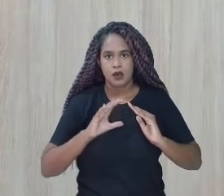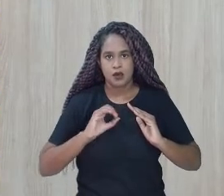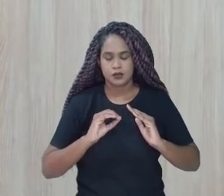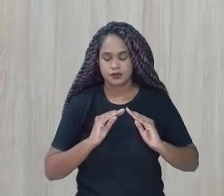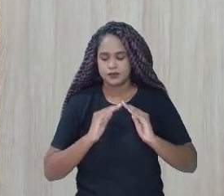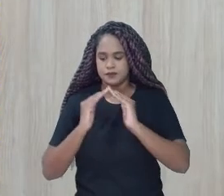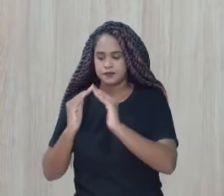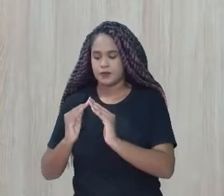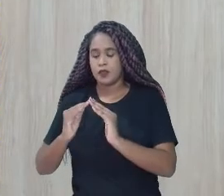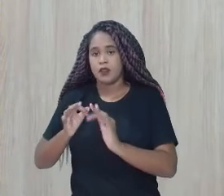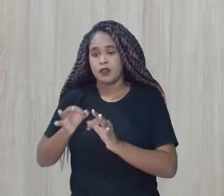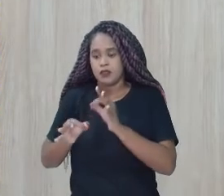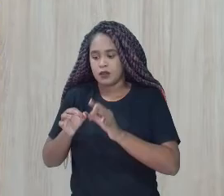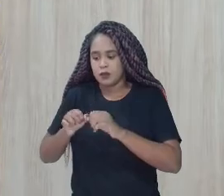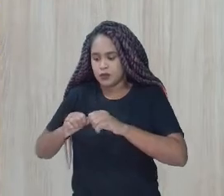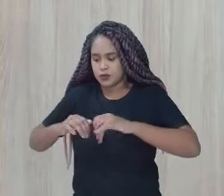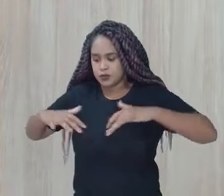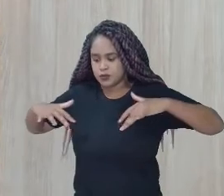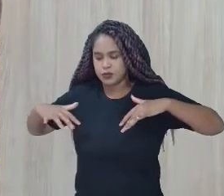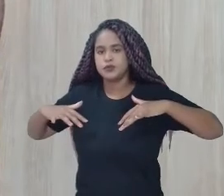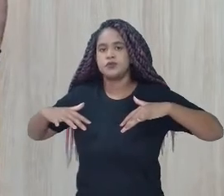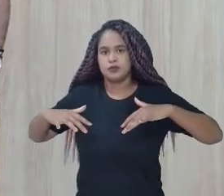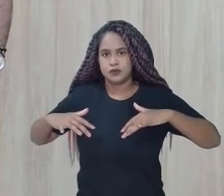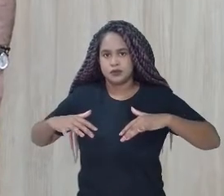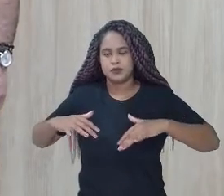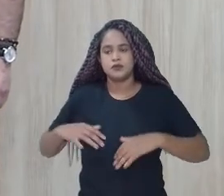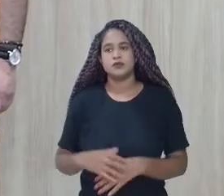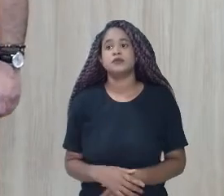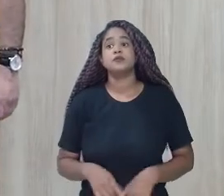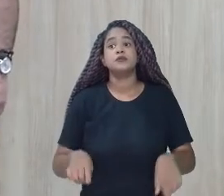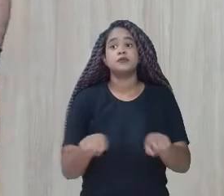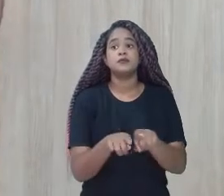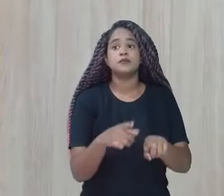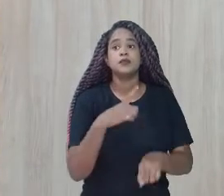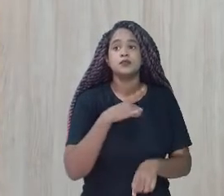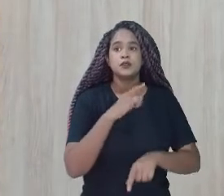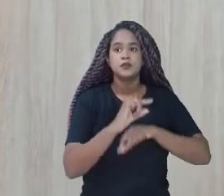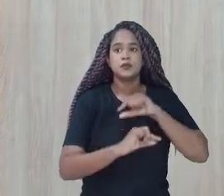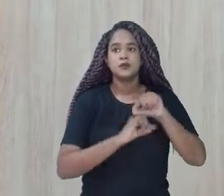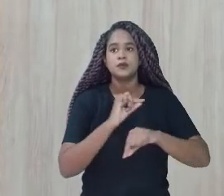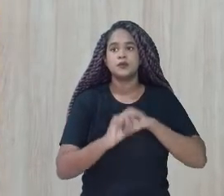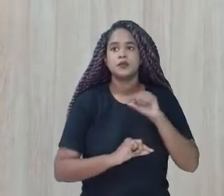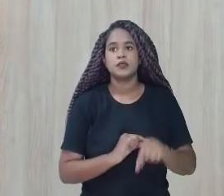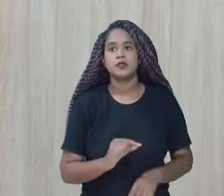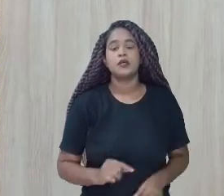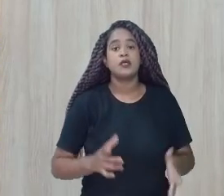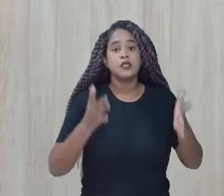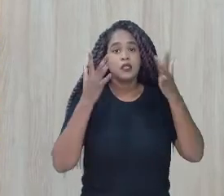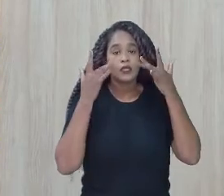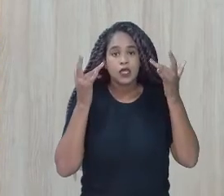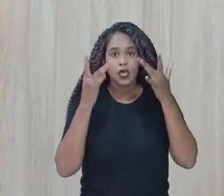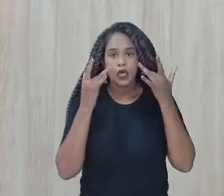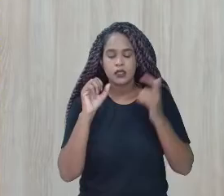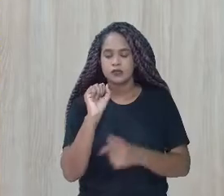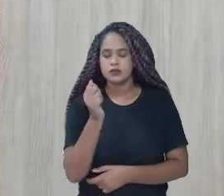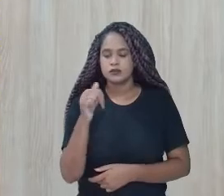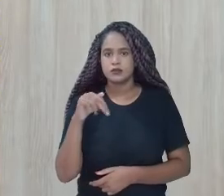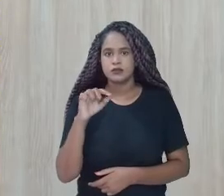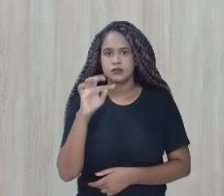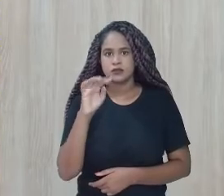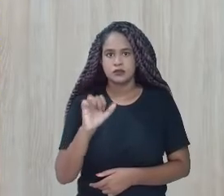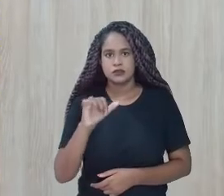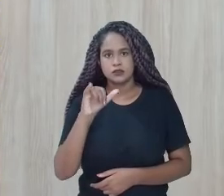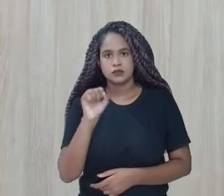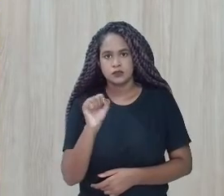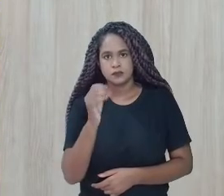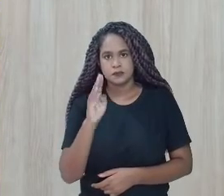Tribunal de Justiça, né? A gente vai ter também aqui, ó, o Teatro de Santa Isabel, e mais